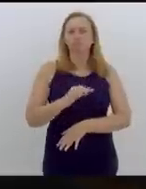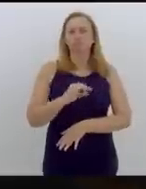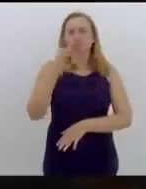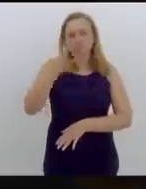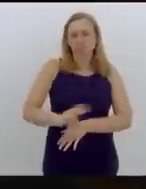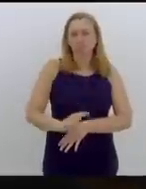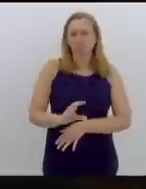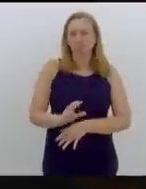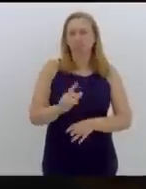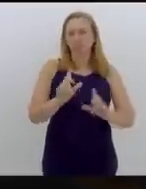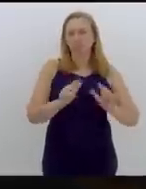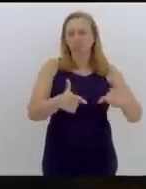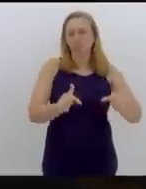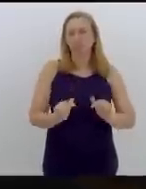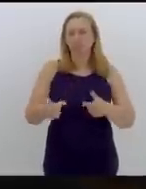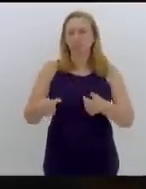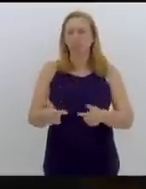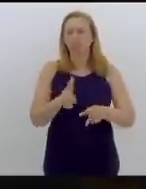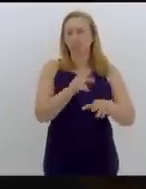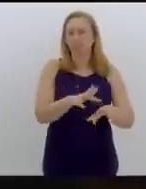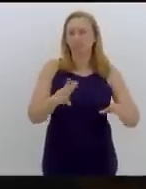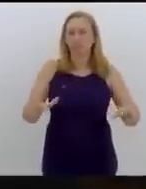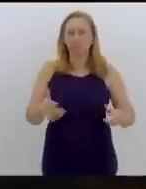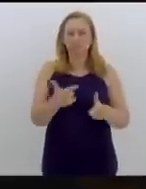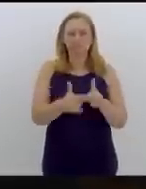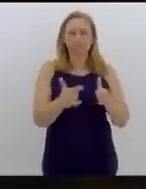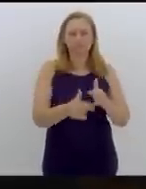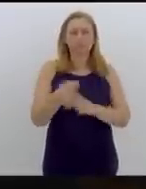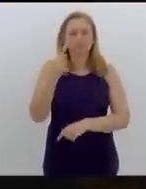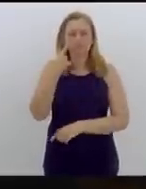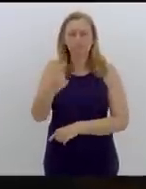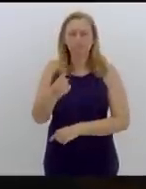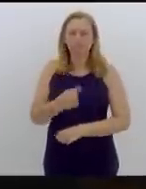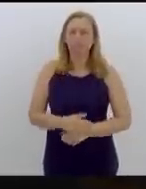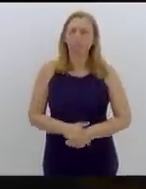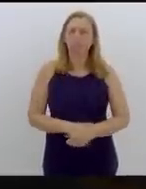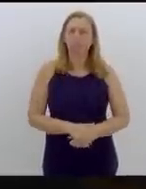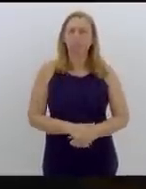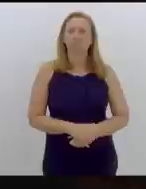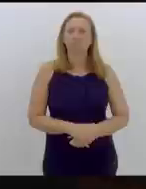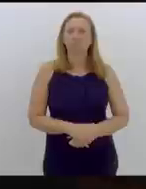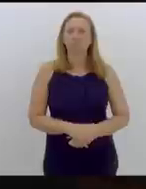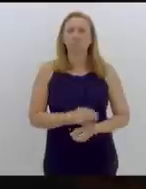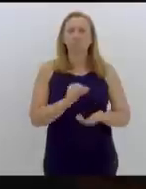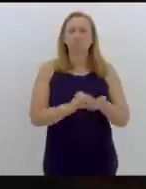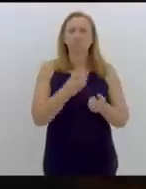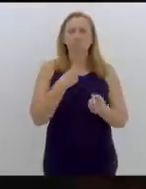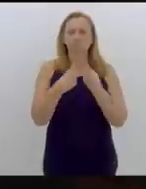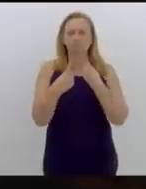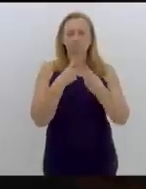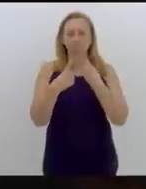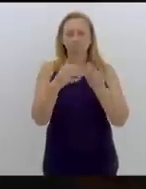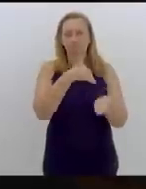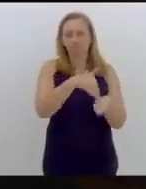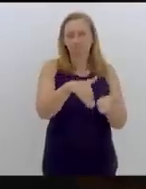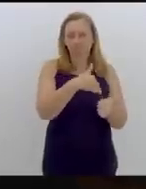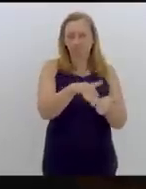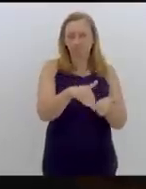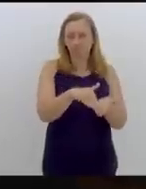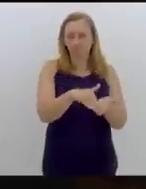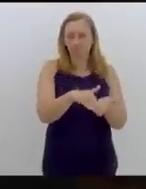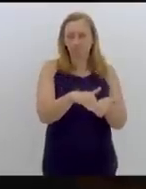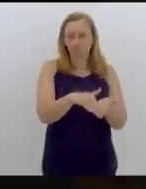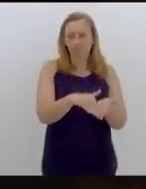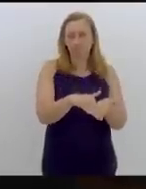e um dos problemas que nós identificamos de Pronto foi ausência de diálogo da Secretaria de Estado da Polícia Civil